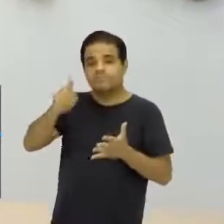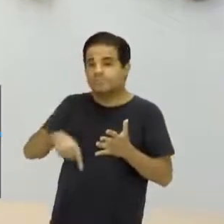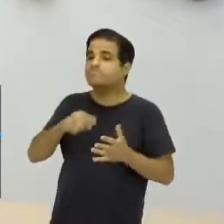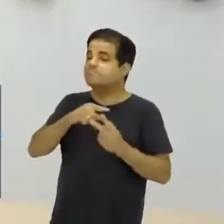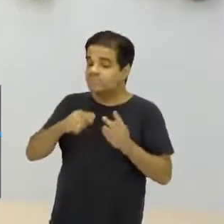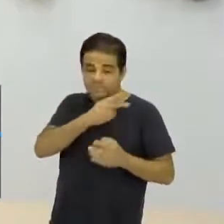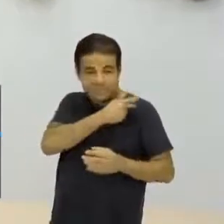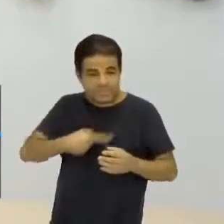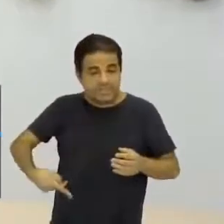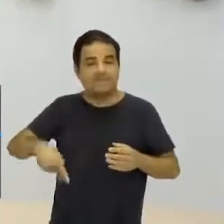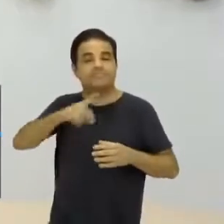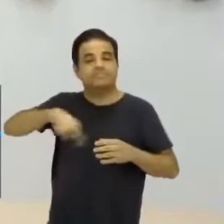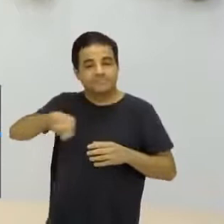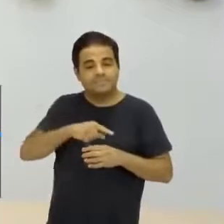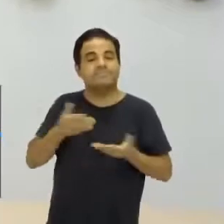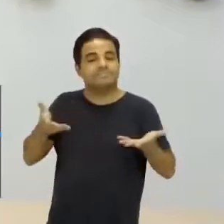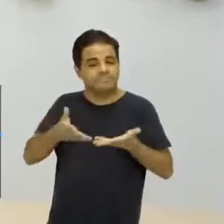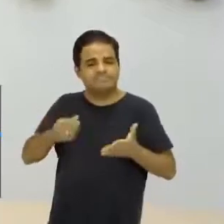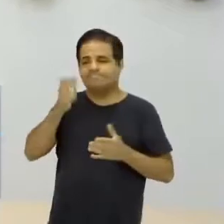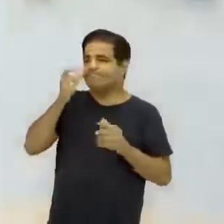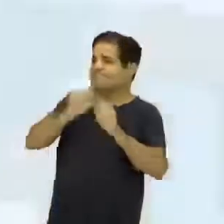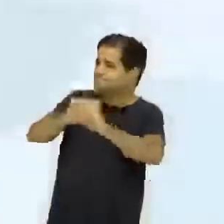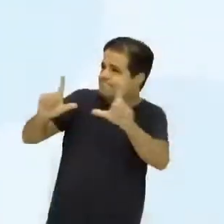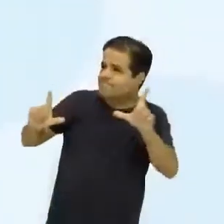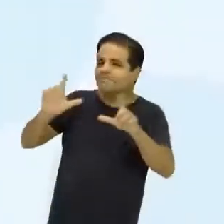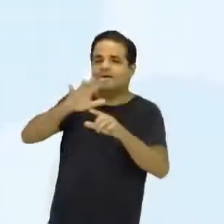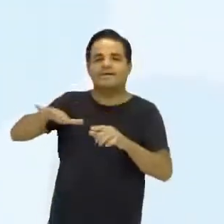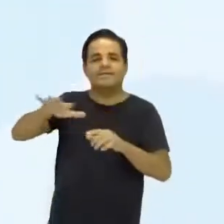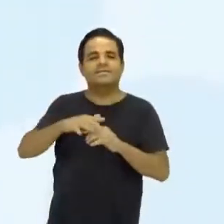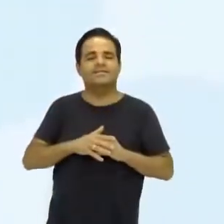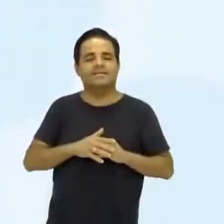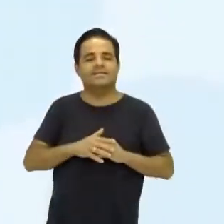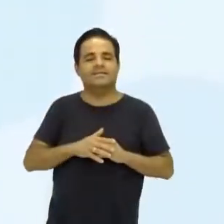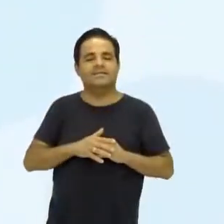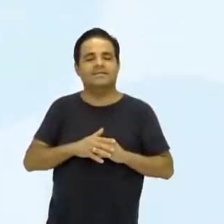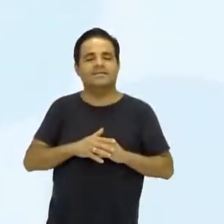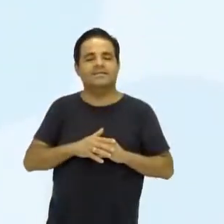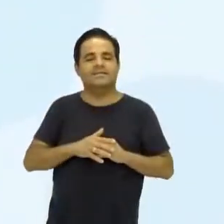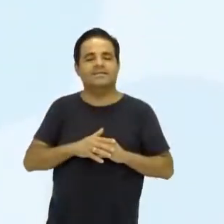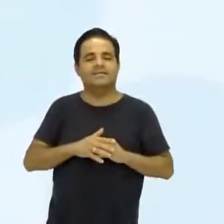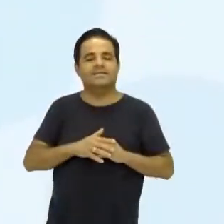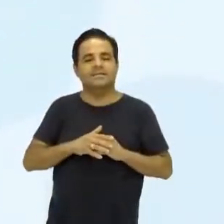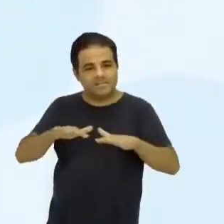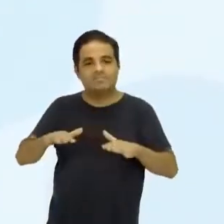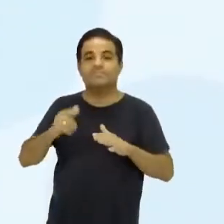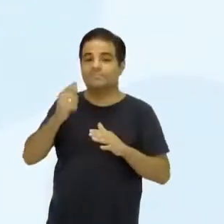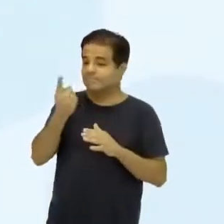dos presidentes deste período. Na tela, olha lá, temos o primeiro. Em